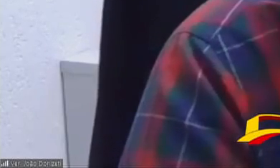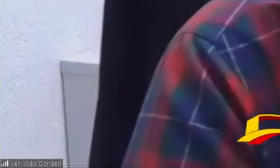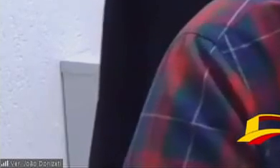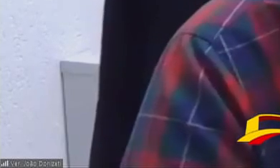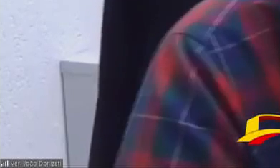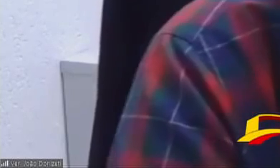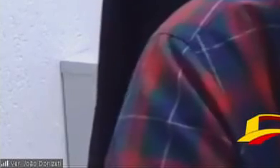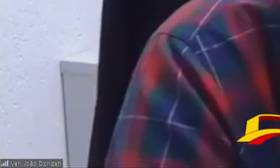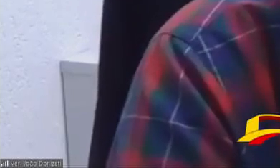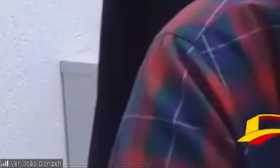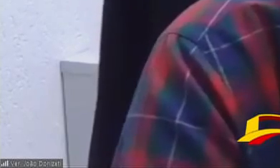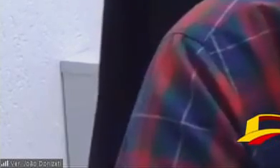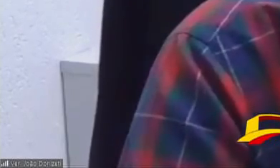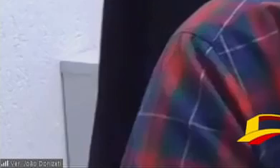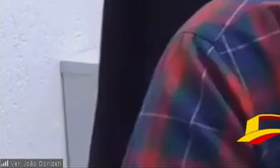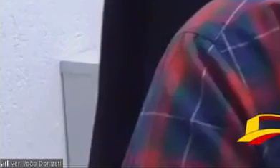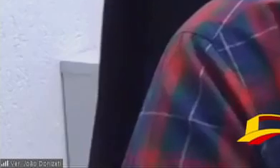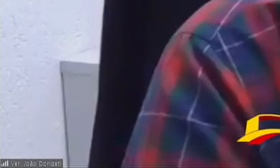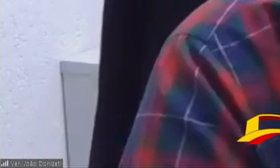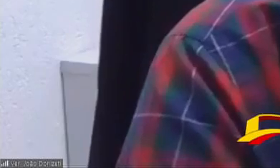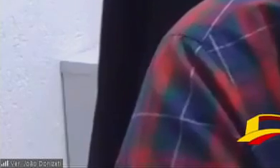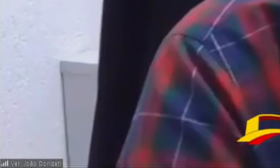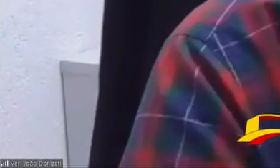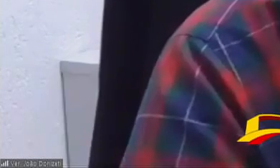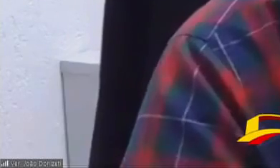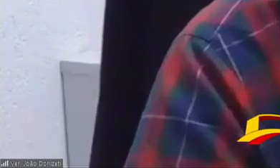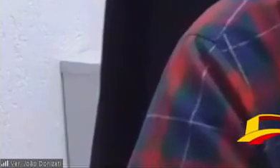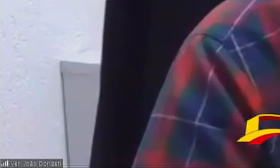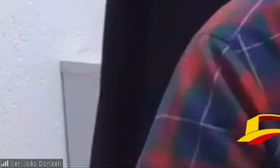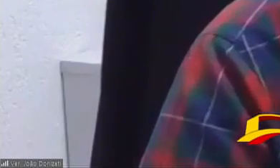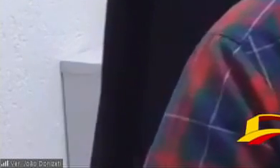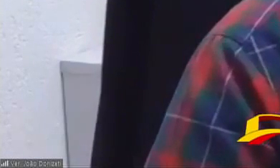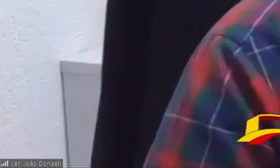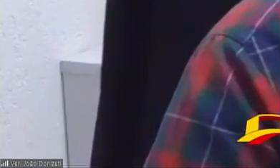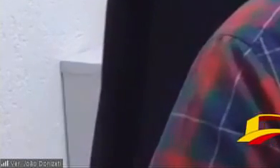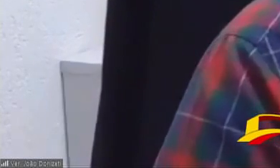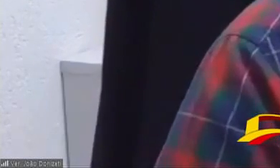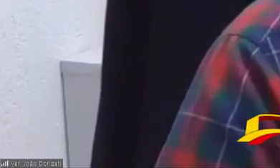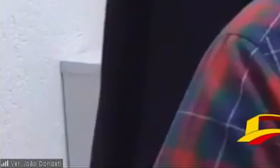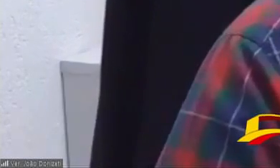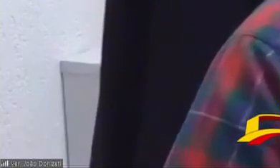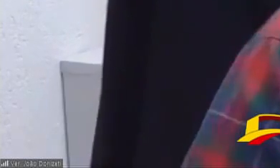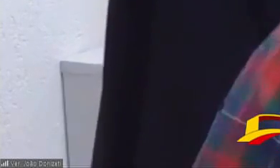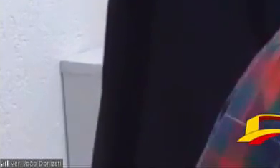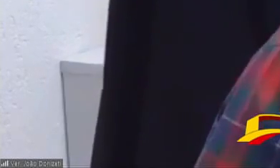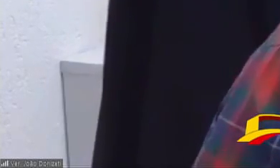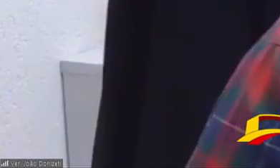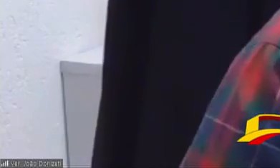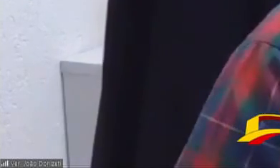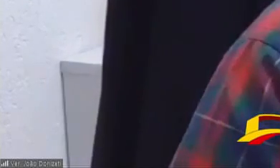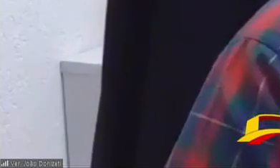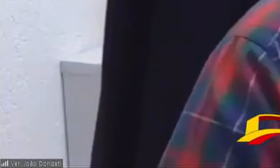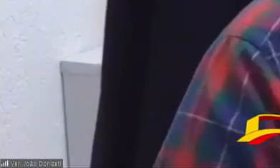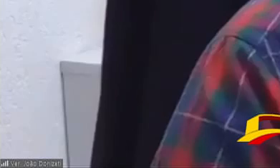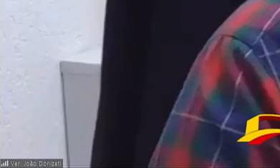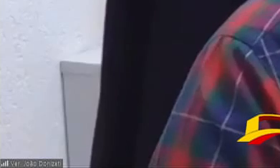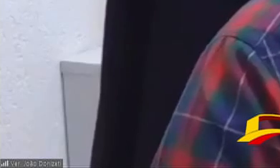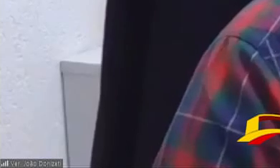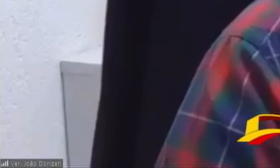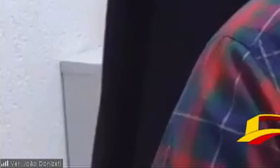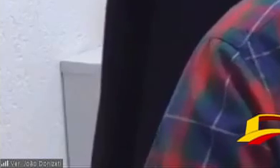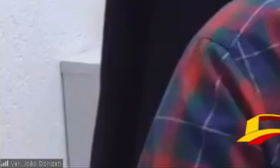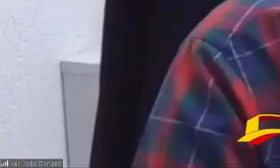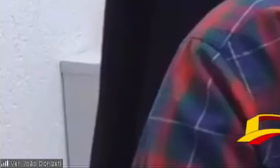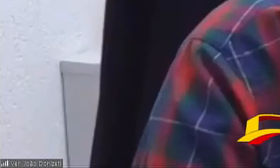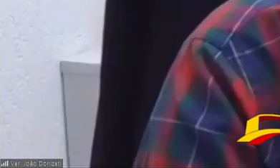existente, complementada com esse projeto de lei que estratifica, que é colocado aqui, divide os